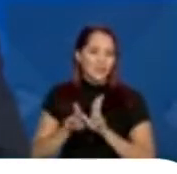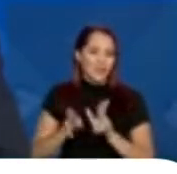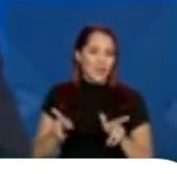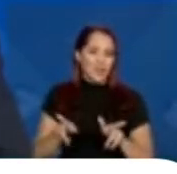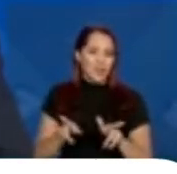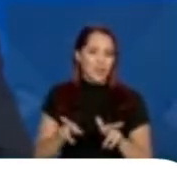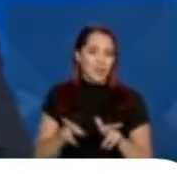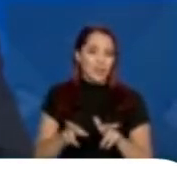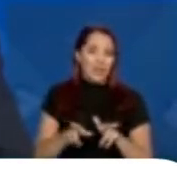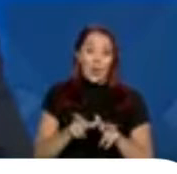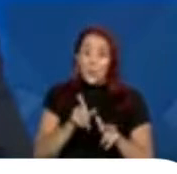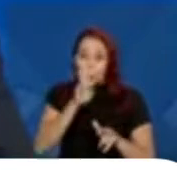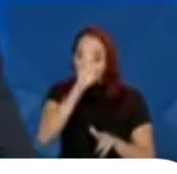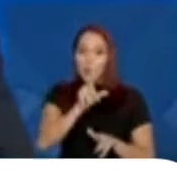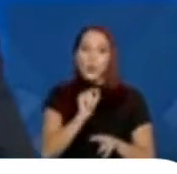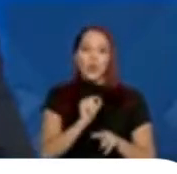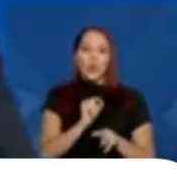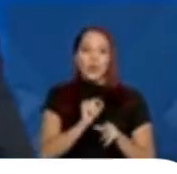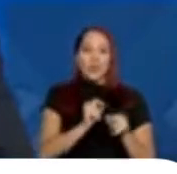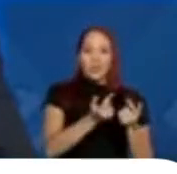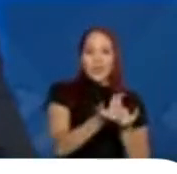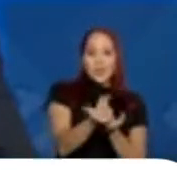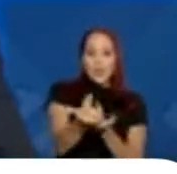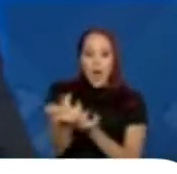não linearidade.